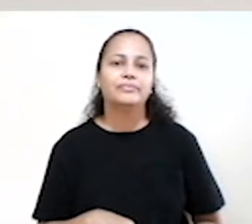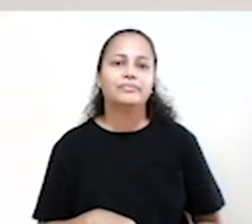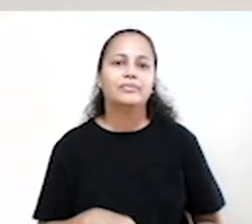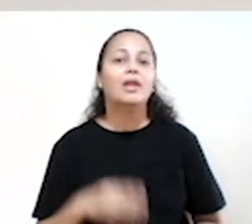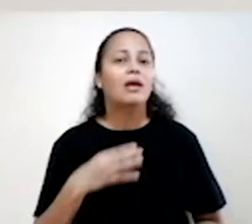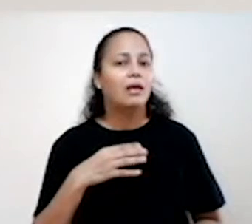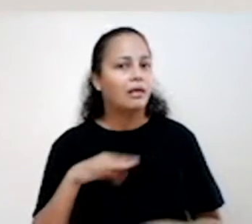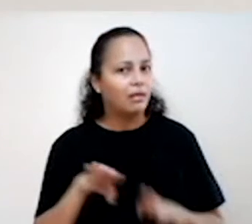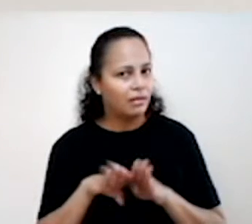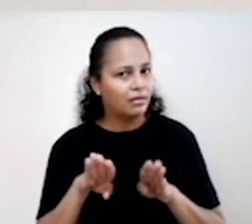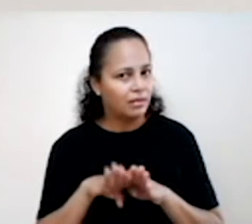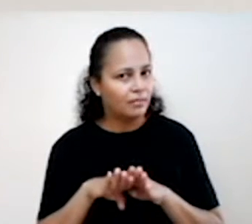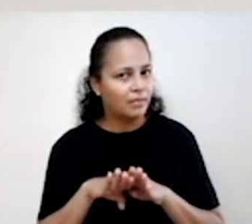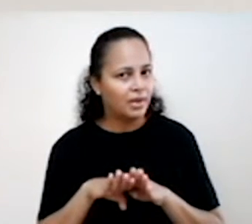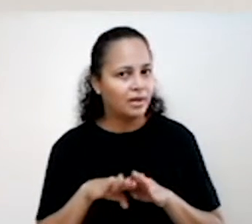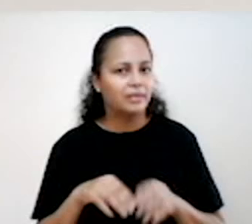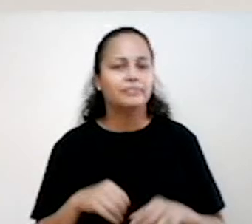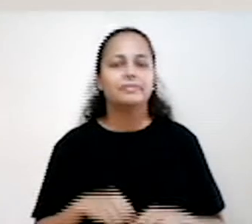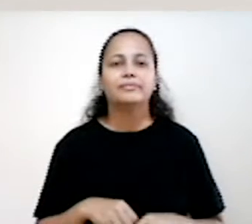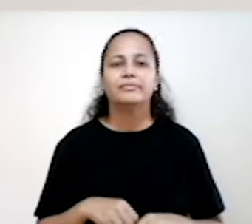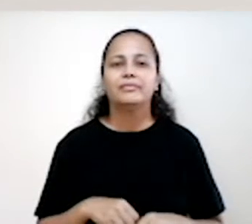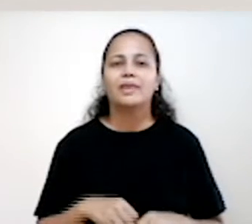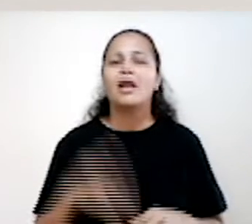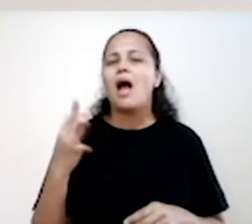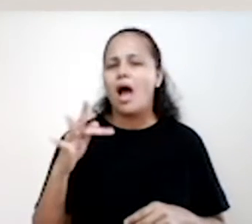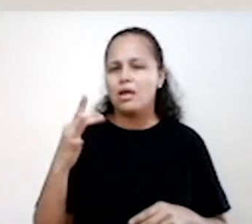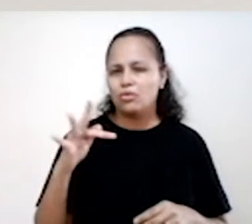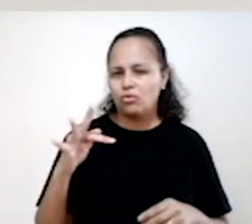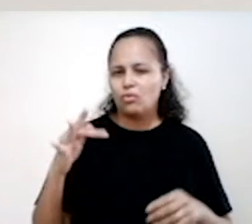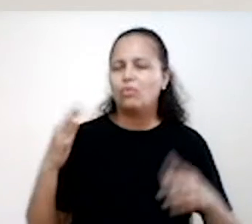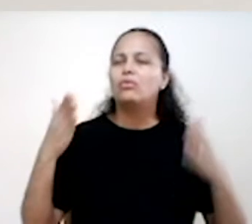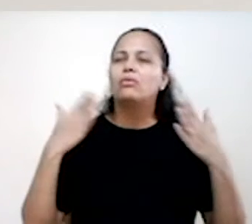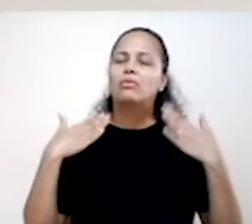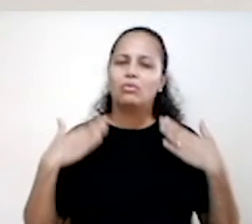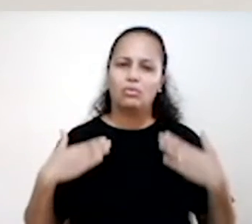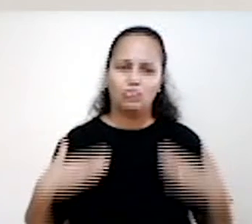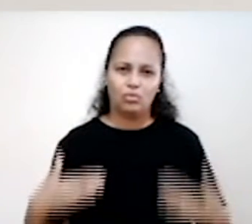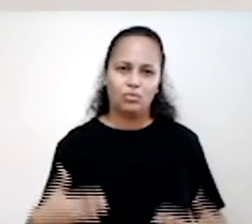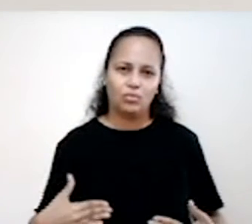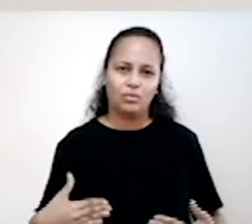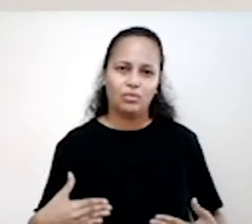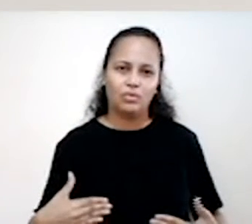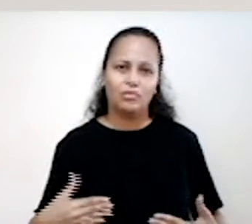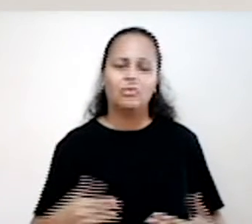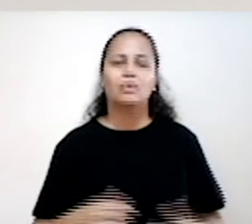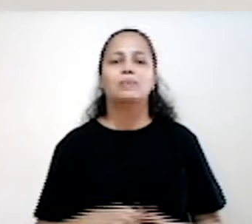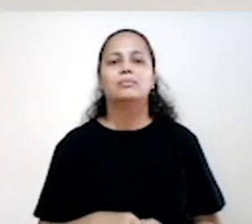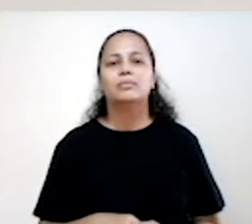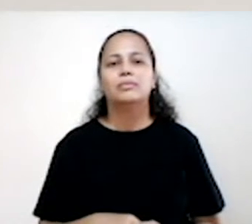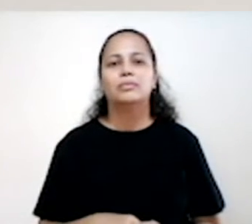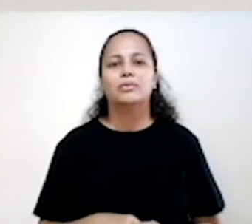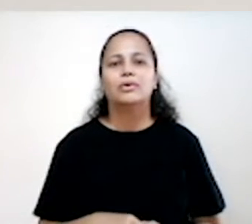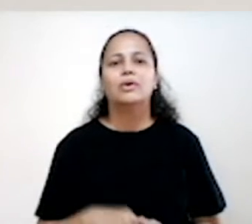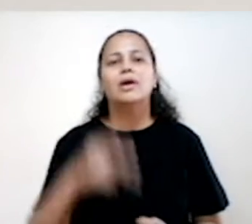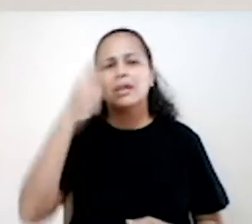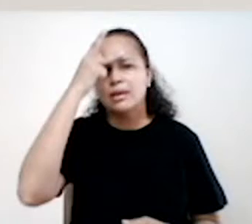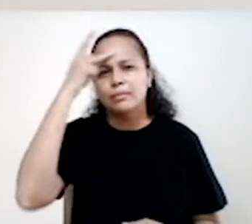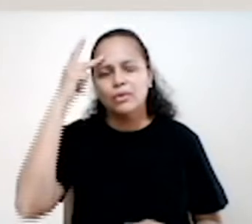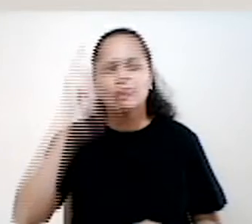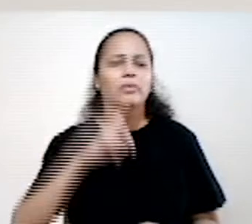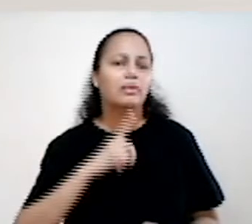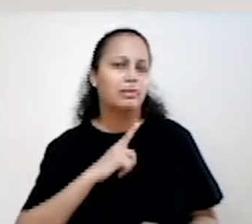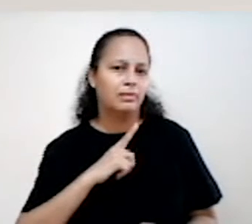intestino. Outros sintomas físicos muito frequentes são as dores musculares, que se manifestam por conta do estado de constante tensão que a